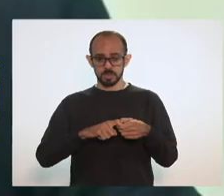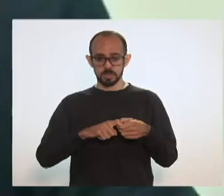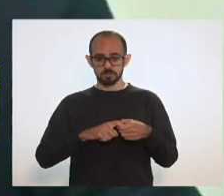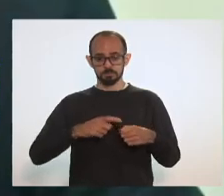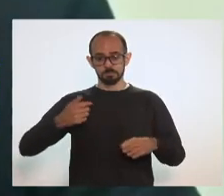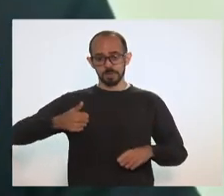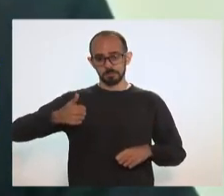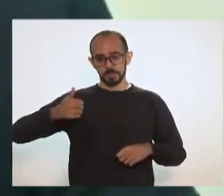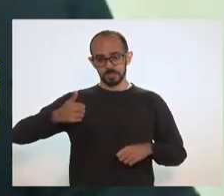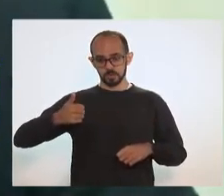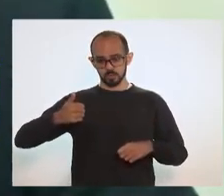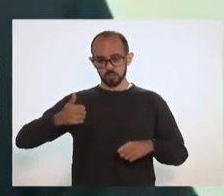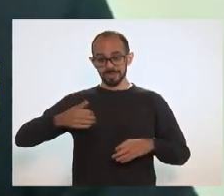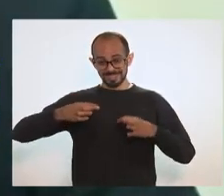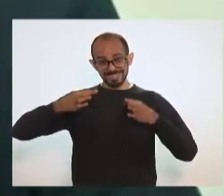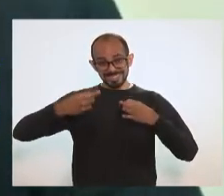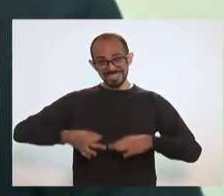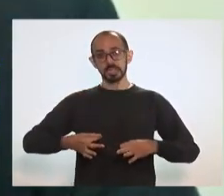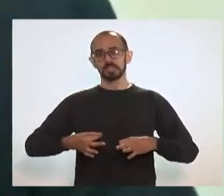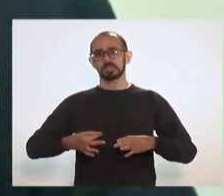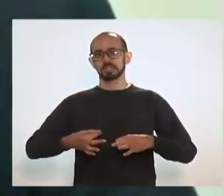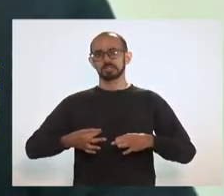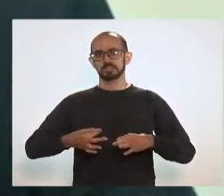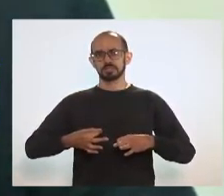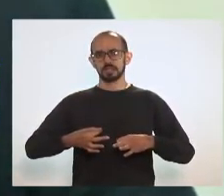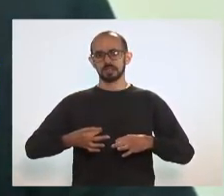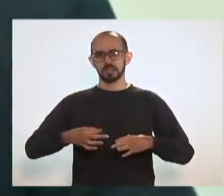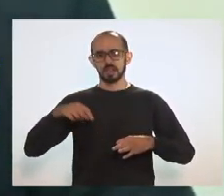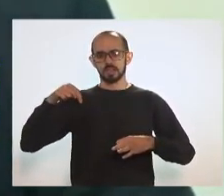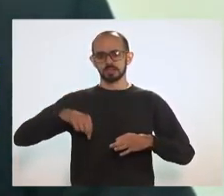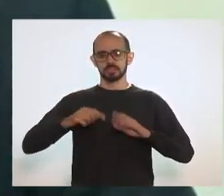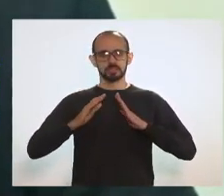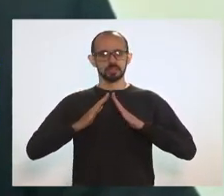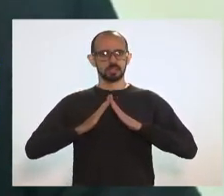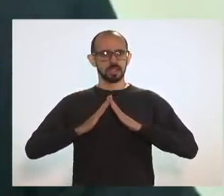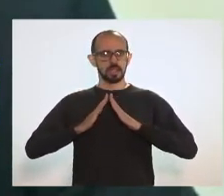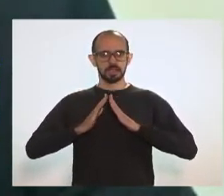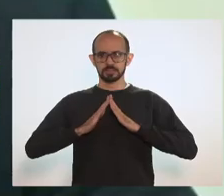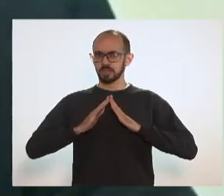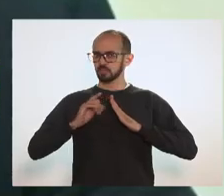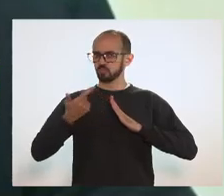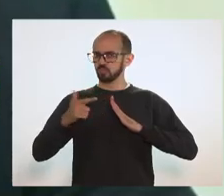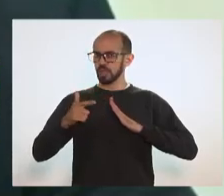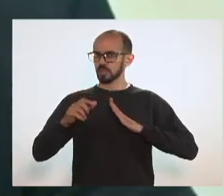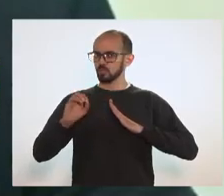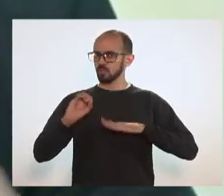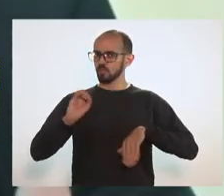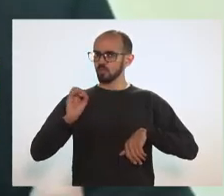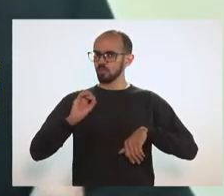esses questionamentos do bem-estar animal. Então, Chico, em primeiro lugar, vamos voltar